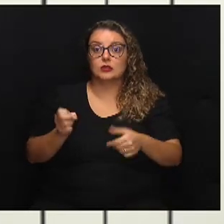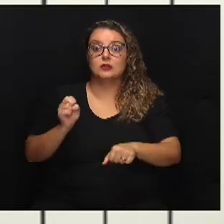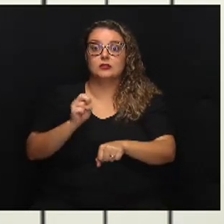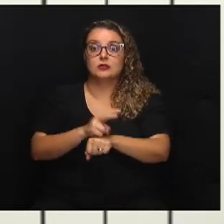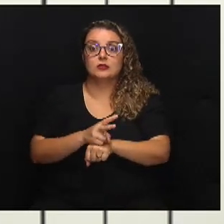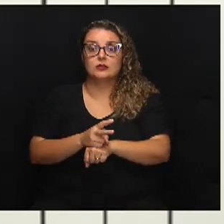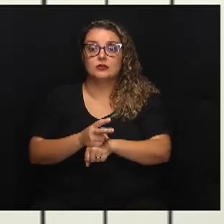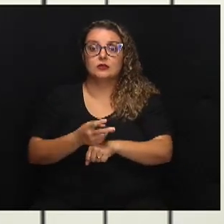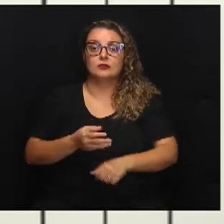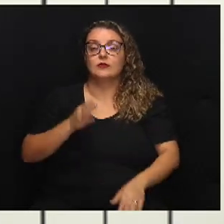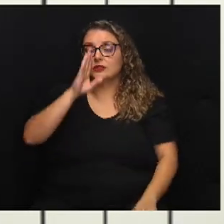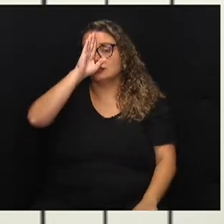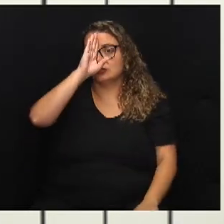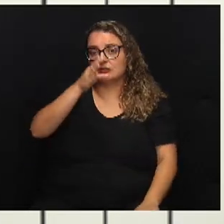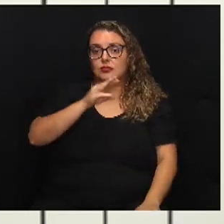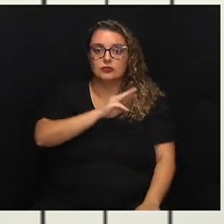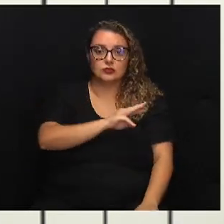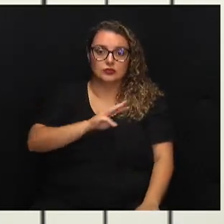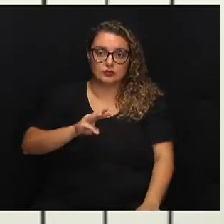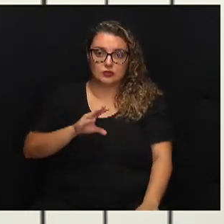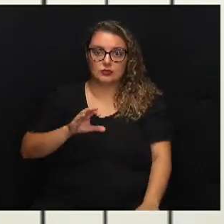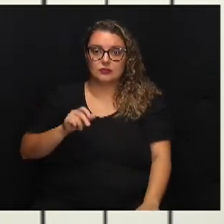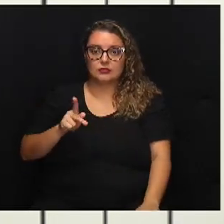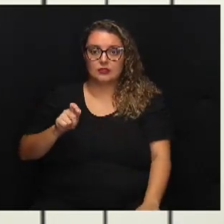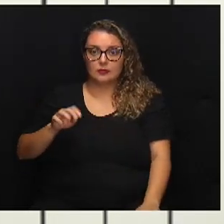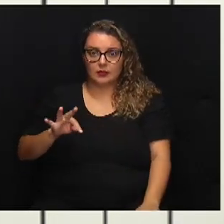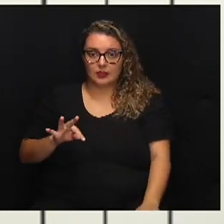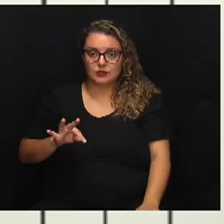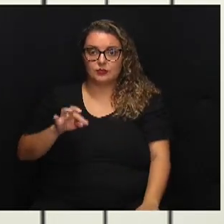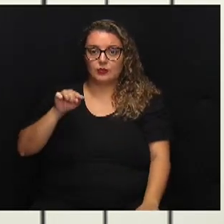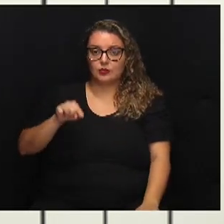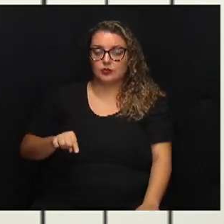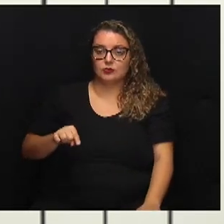vagas, você vai direto lá no site do CEPAT,